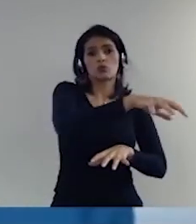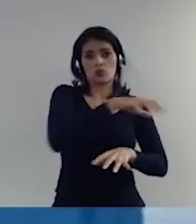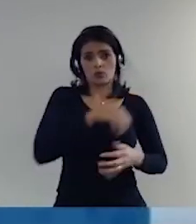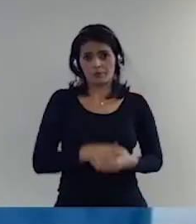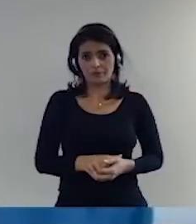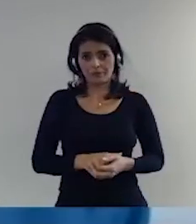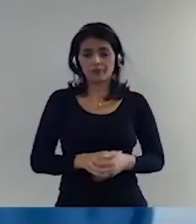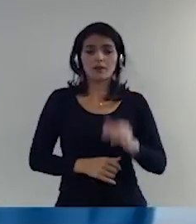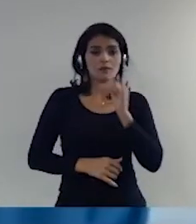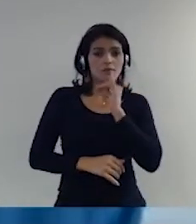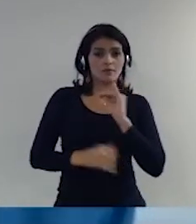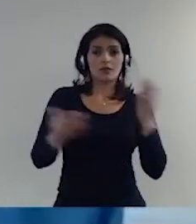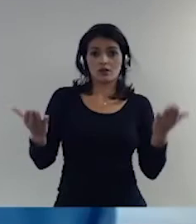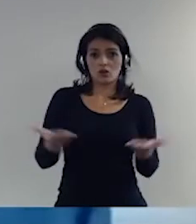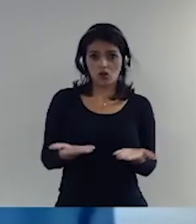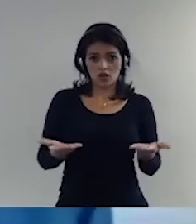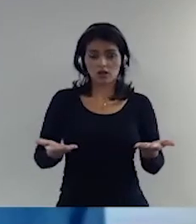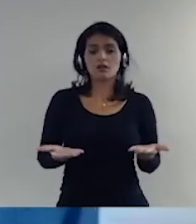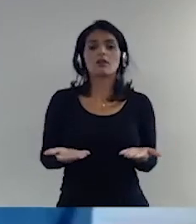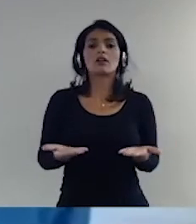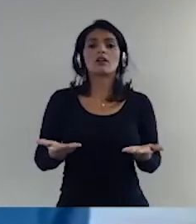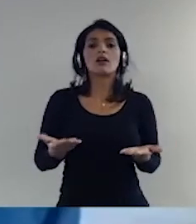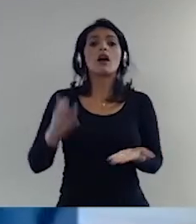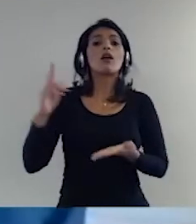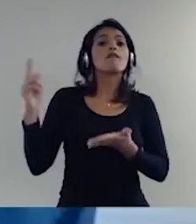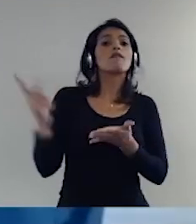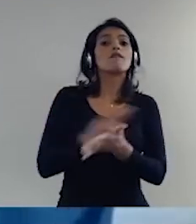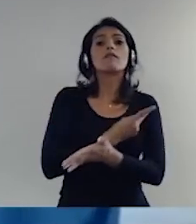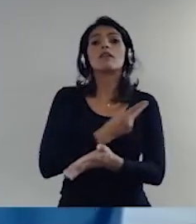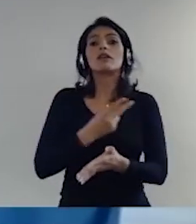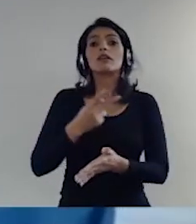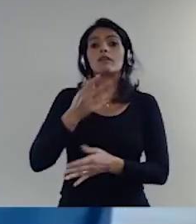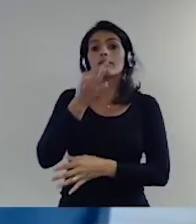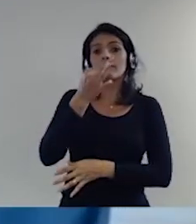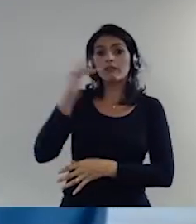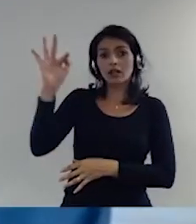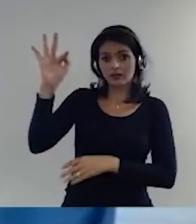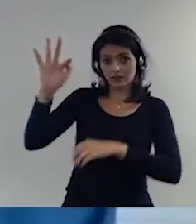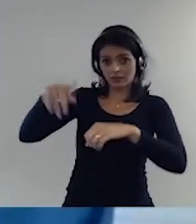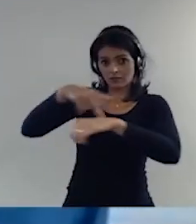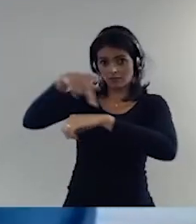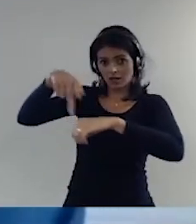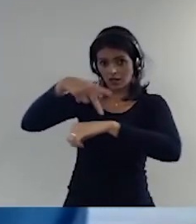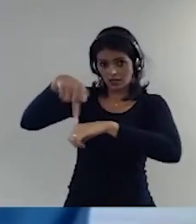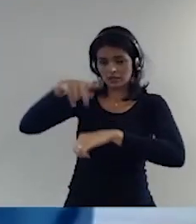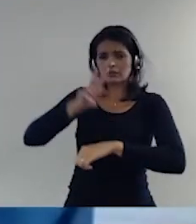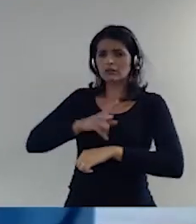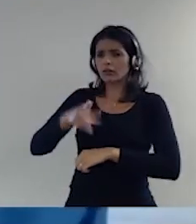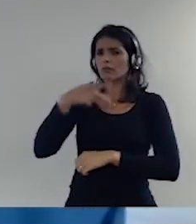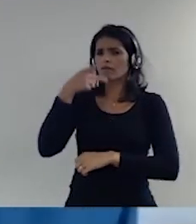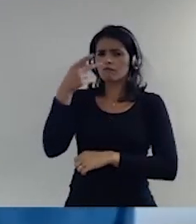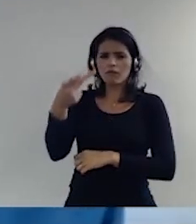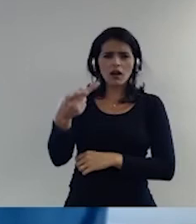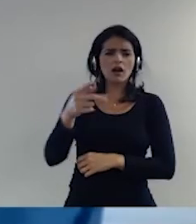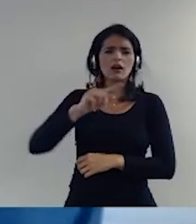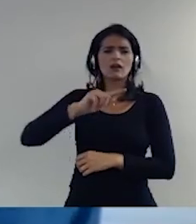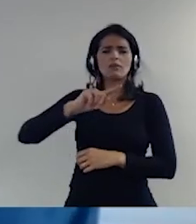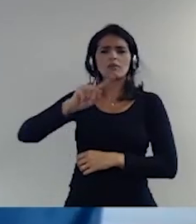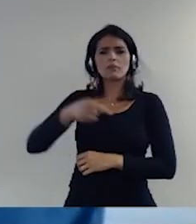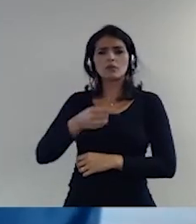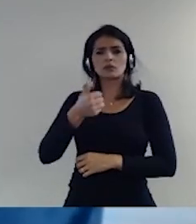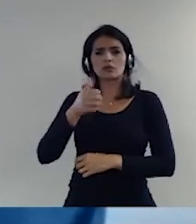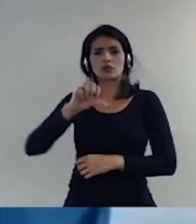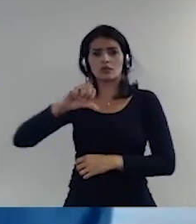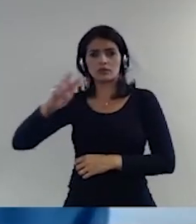Chamo atenção, nesse minuto final, para o fato de que a própria França, que tem sido sempre invocado, o artigo 1195